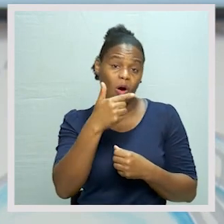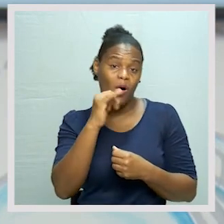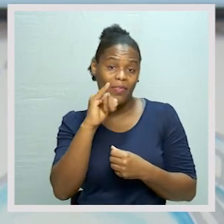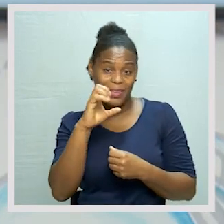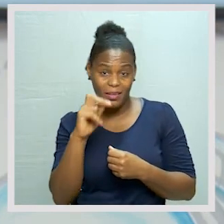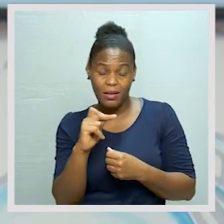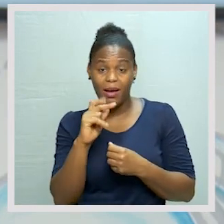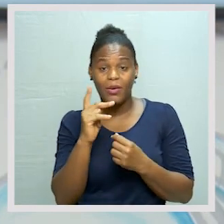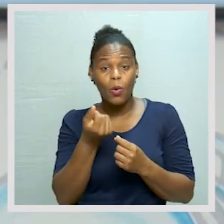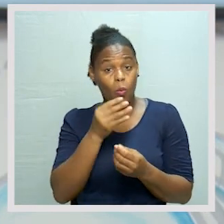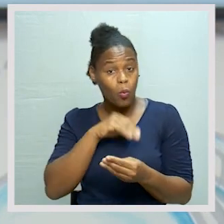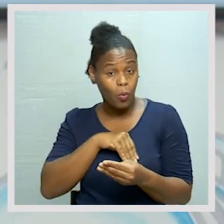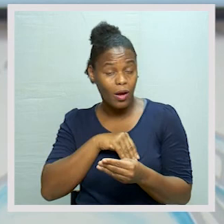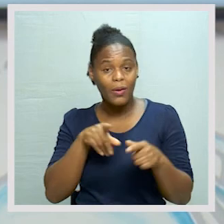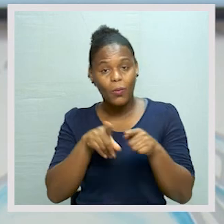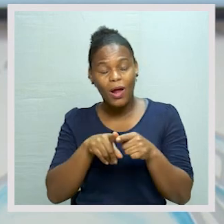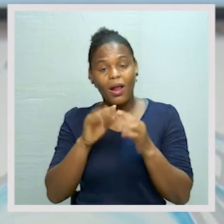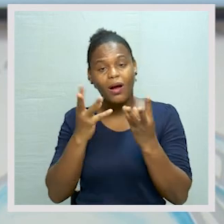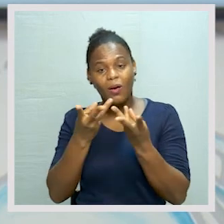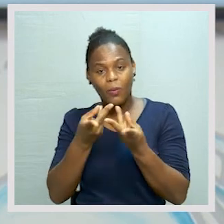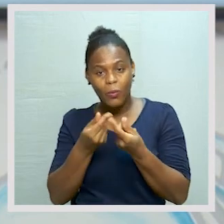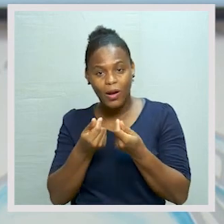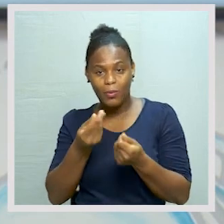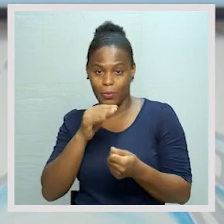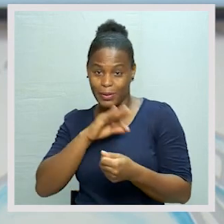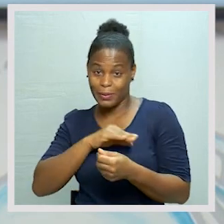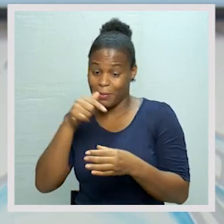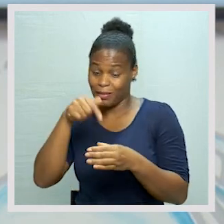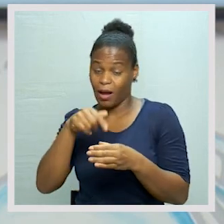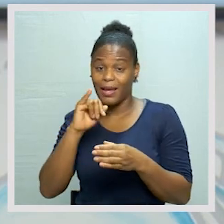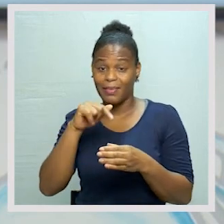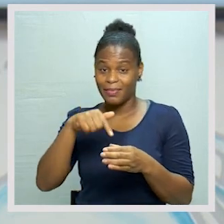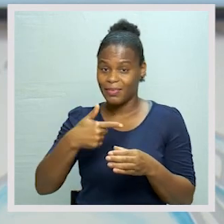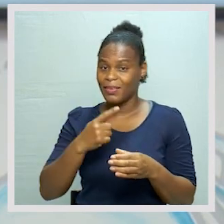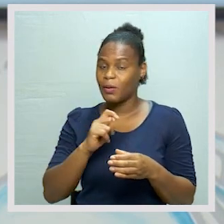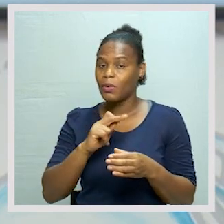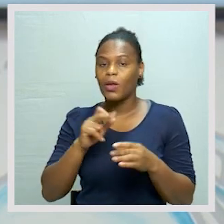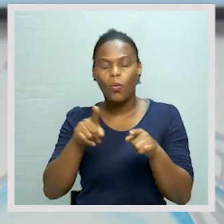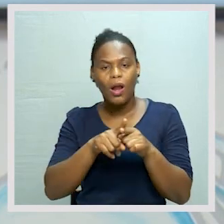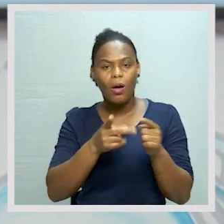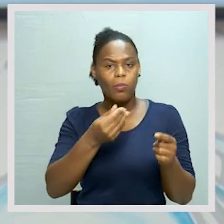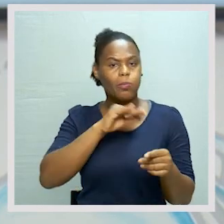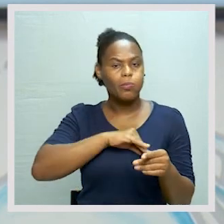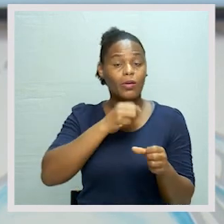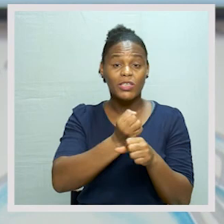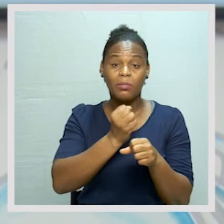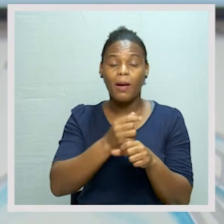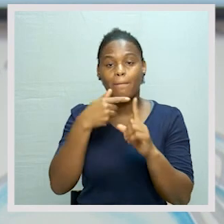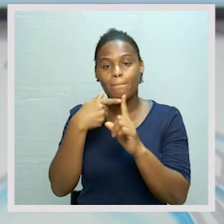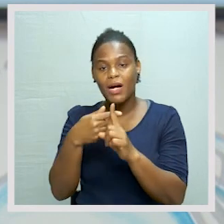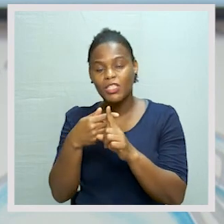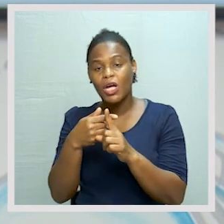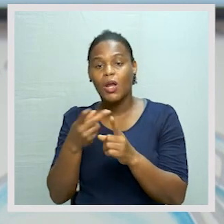do rendimento é calcular o rendimento interno, que o rendimento interno é igual a remunerações do trabalho mais as